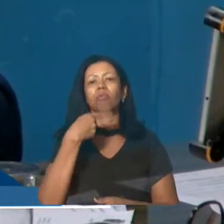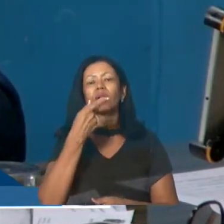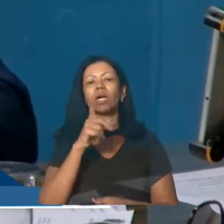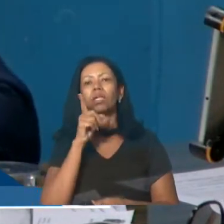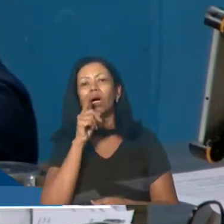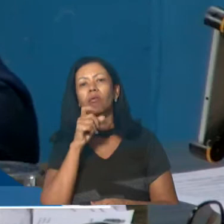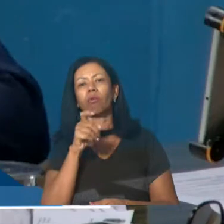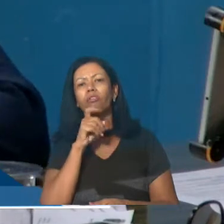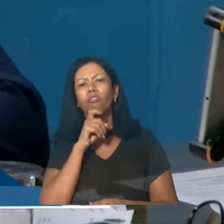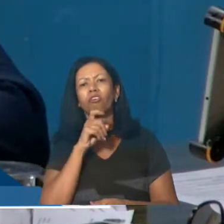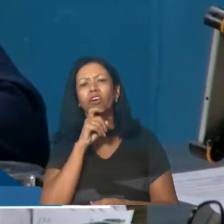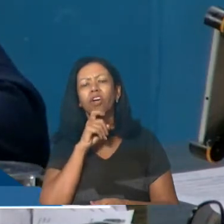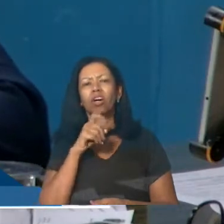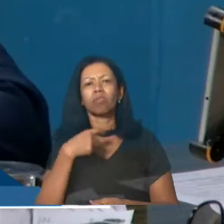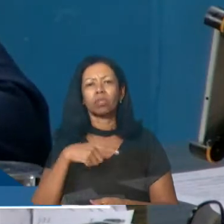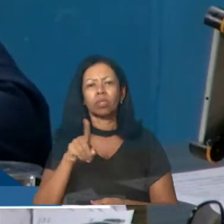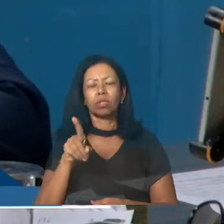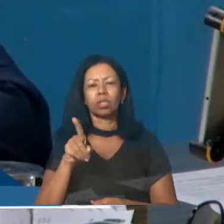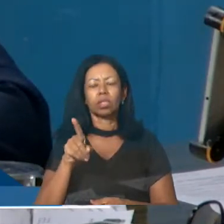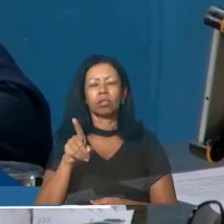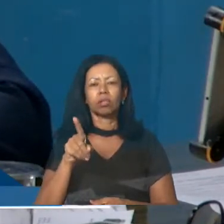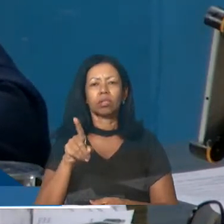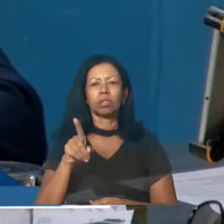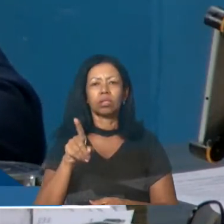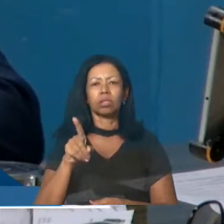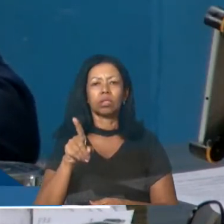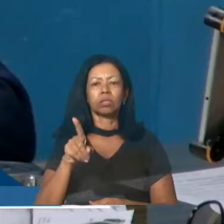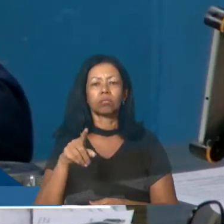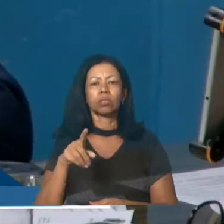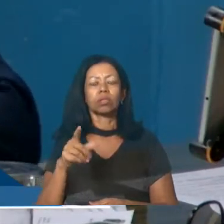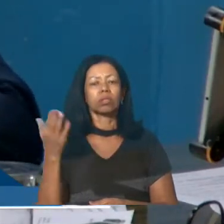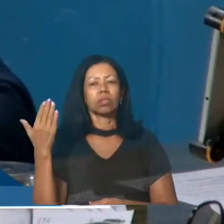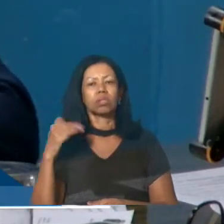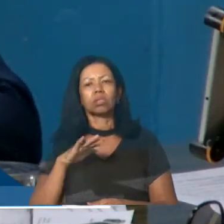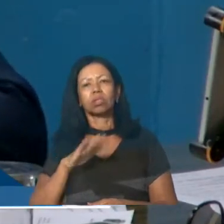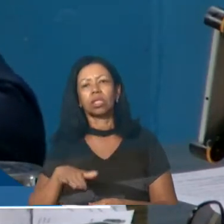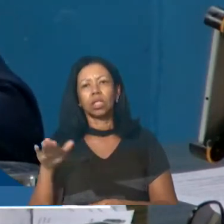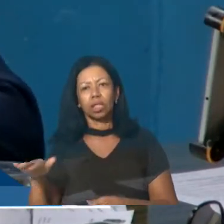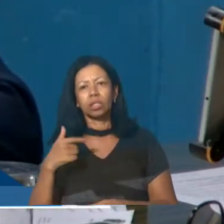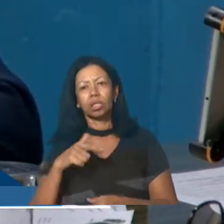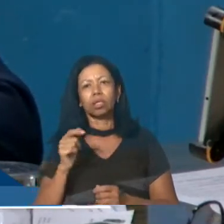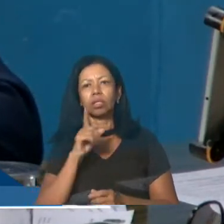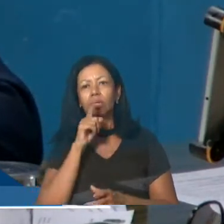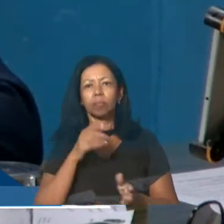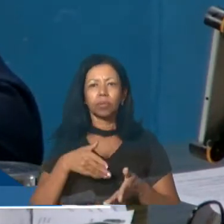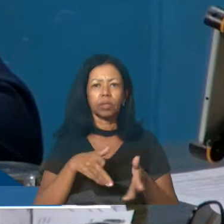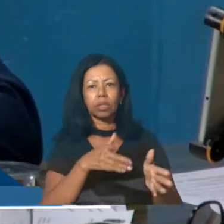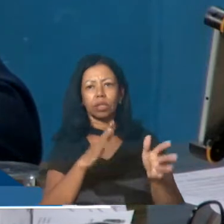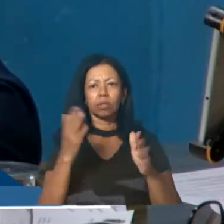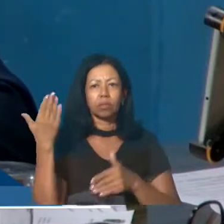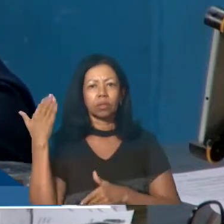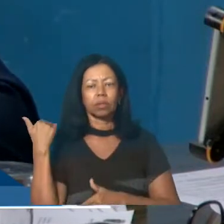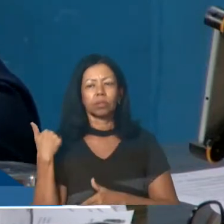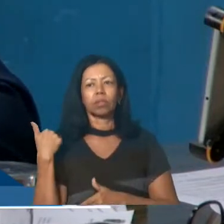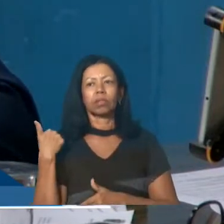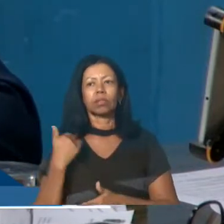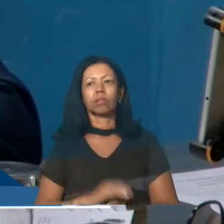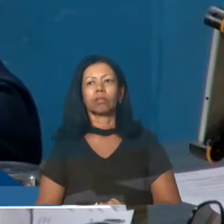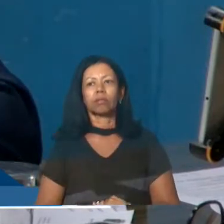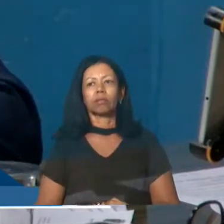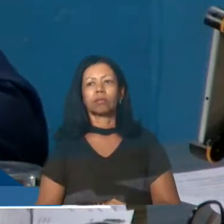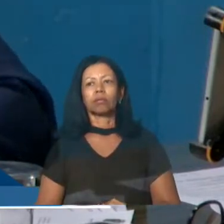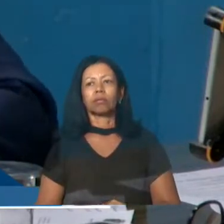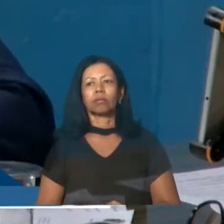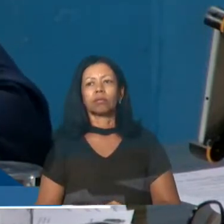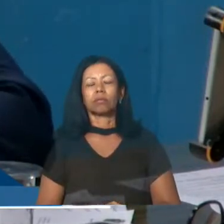da água fria, ando ali desde quando eu era criança, quando eu ia para os rios de bicicleta, e olha, faz tempo, né? Completo agora 48 anos, eu